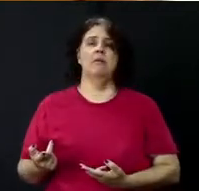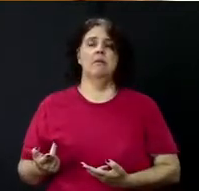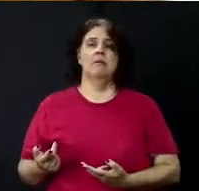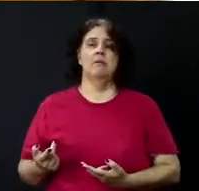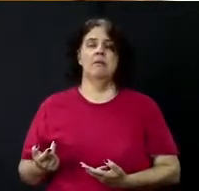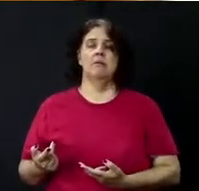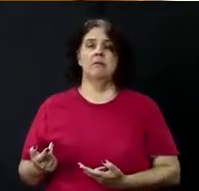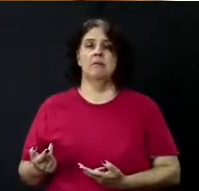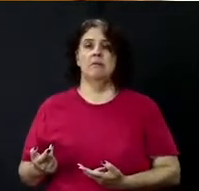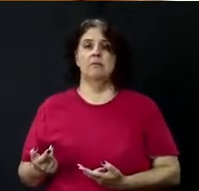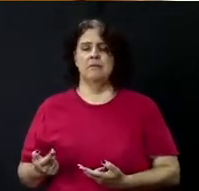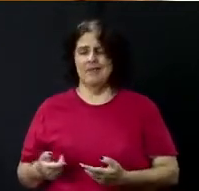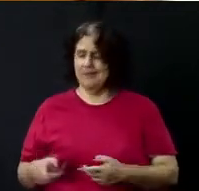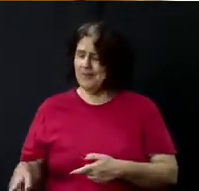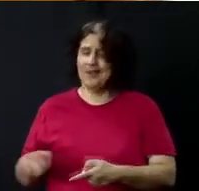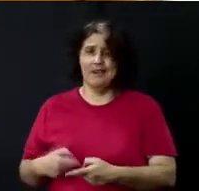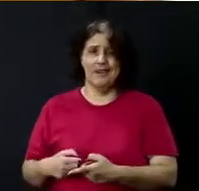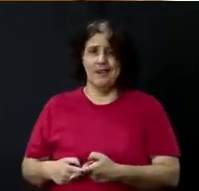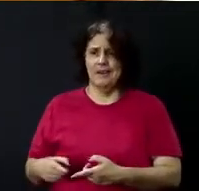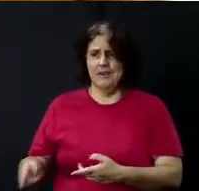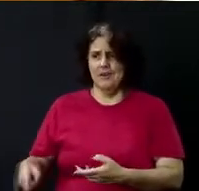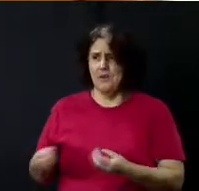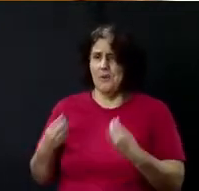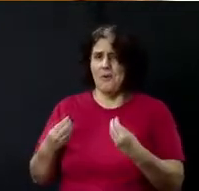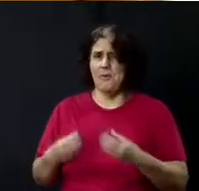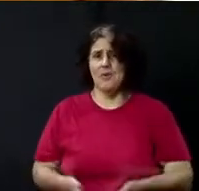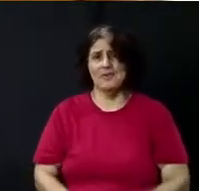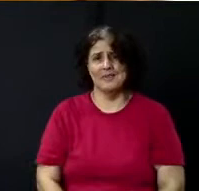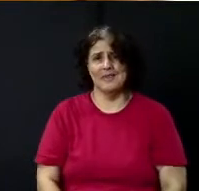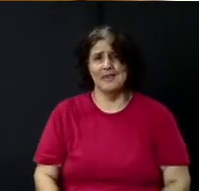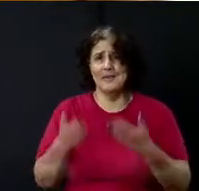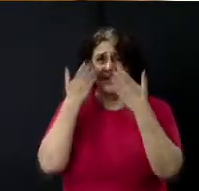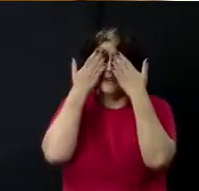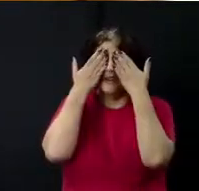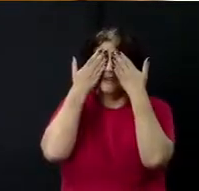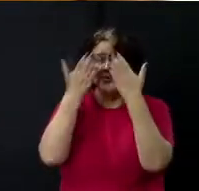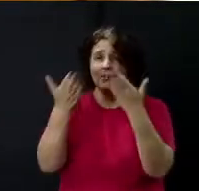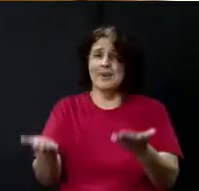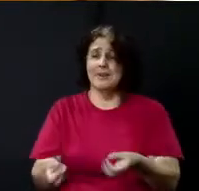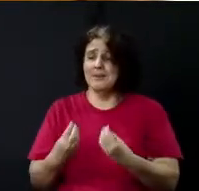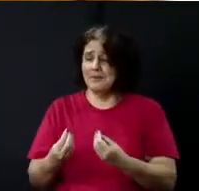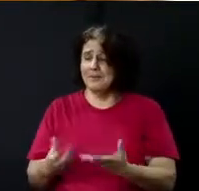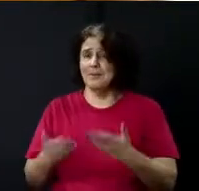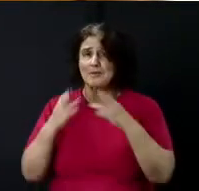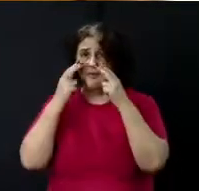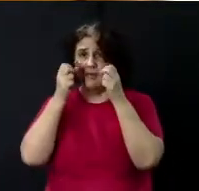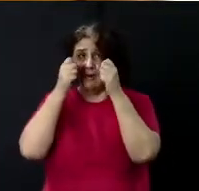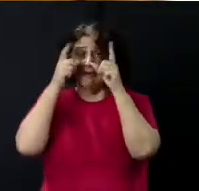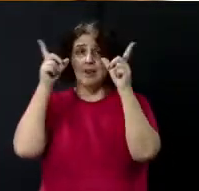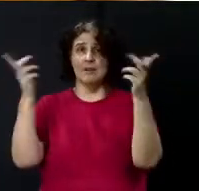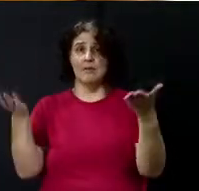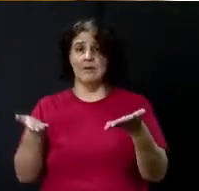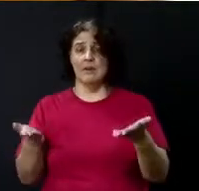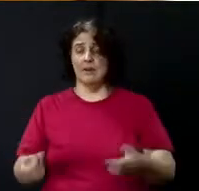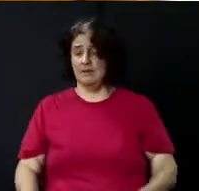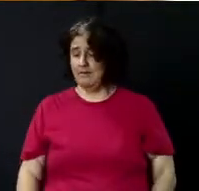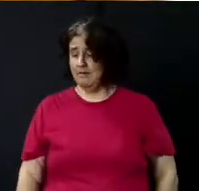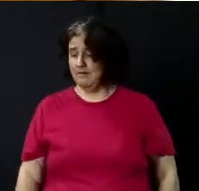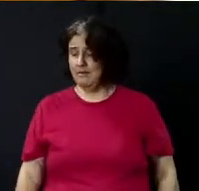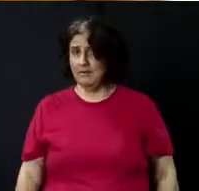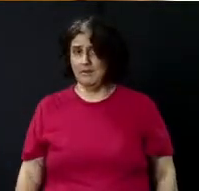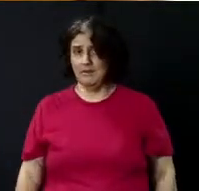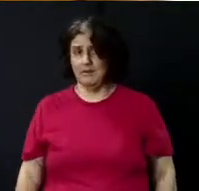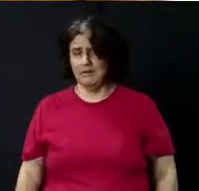que nasceu. Ele responde: sou eu, tá? Sou eu. Versículo 10,